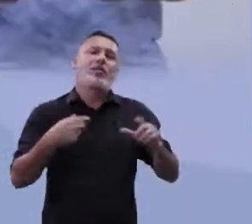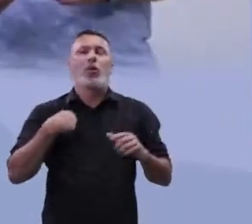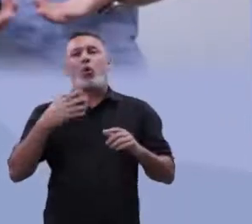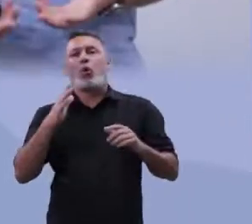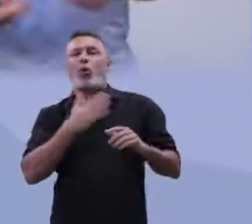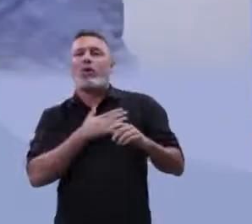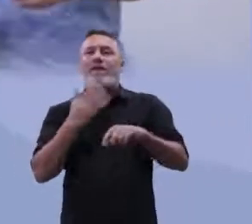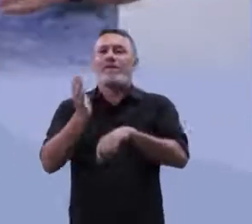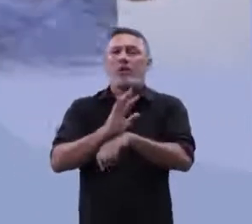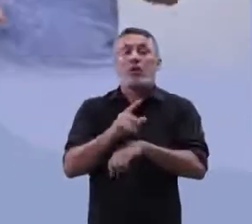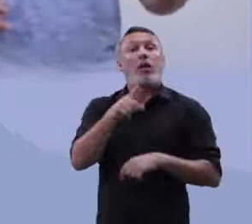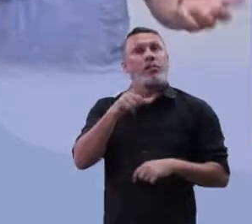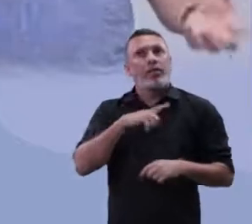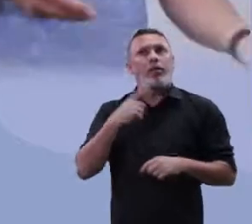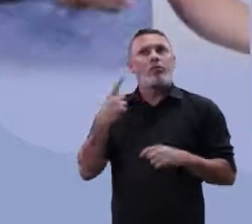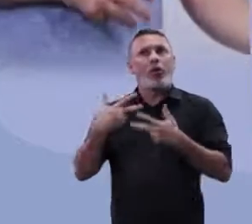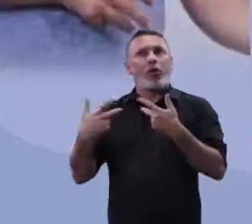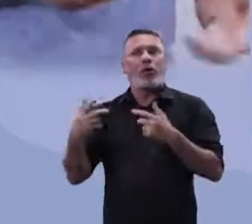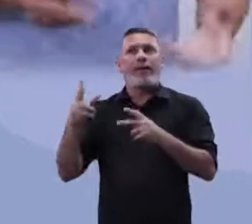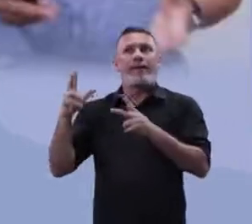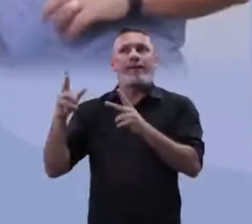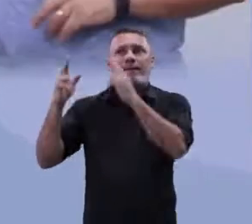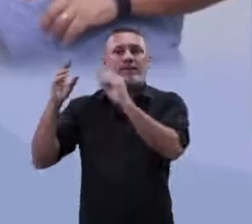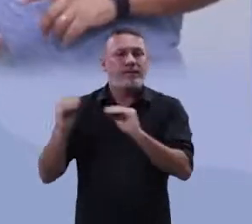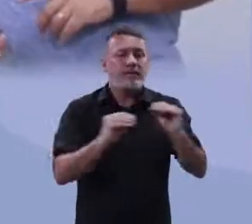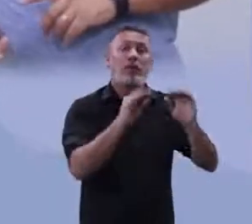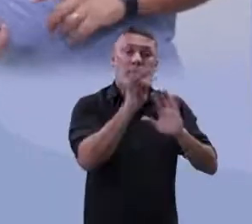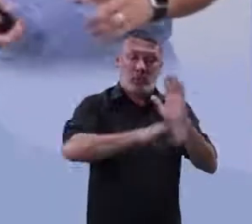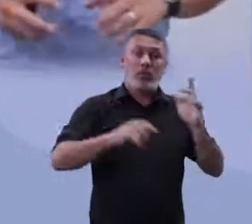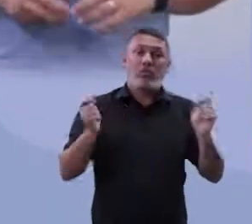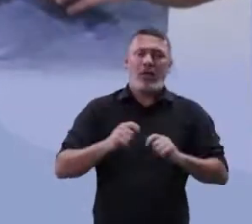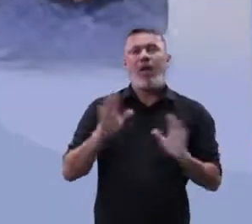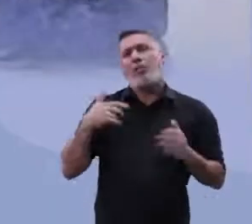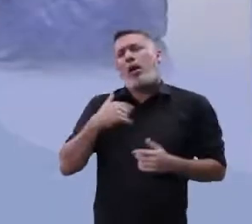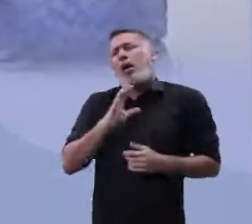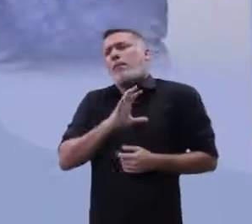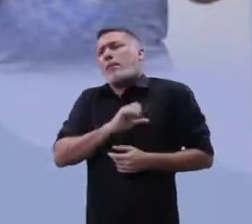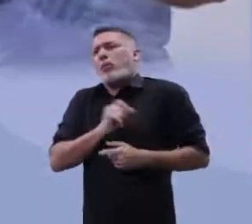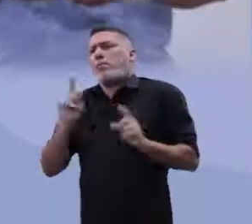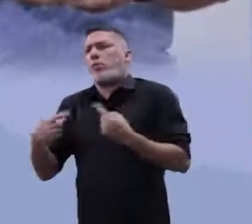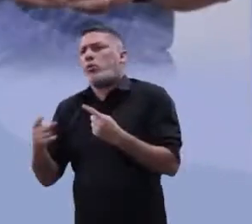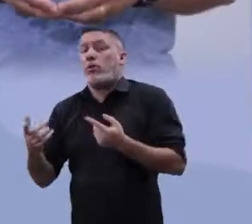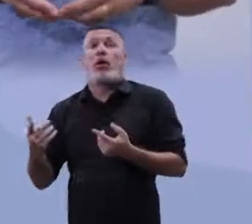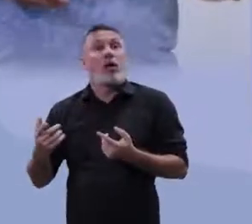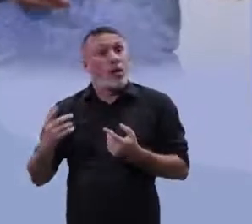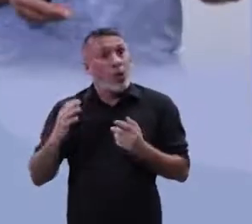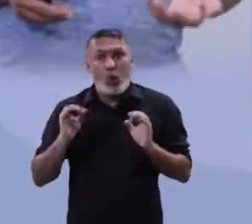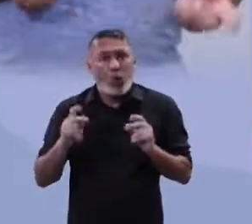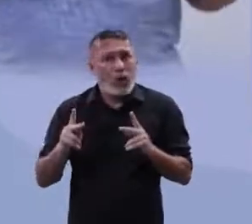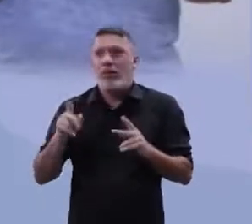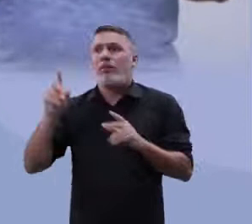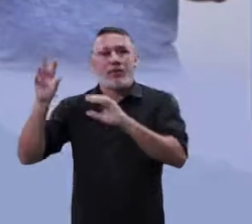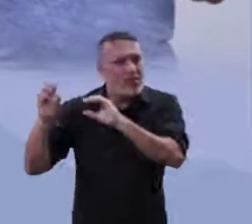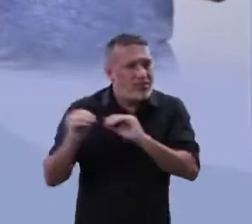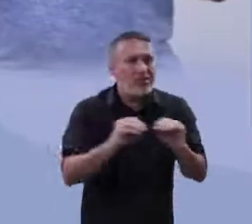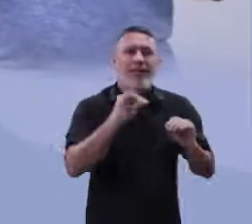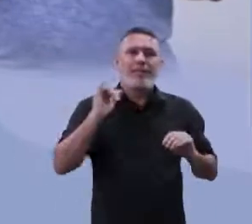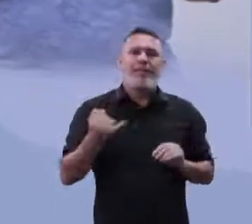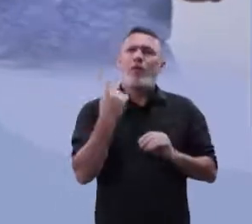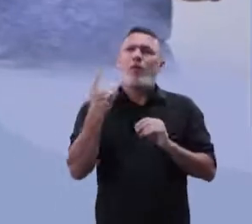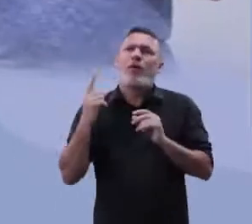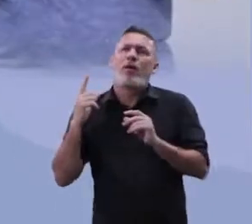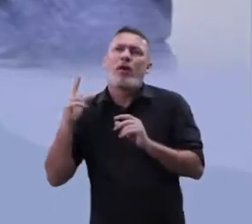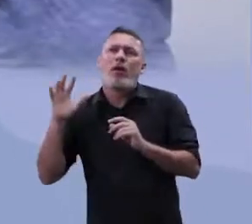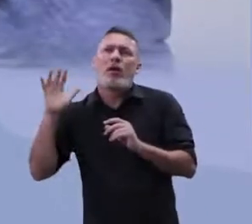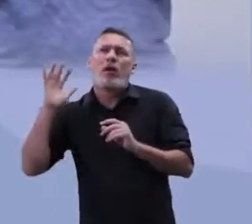sempre vai ter alguma coisa, né, de alguma cena de uma série para jogar dentro do seu texto. Eu sou apaixonado por música, perfeito, você sempre vai ter um